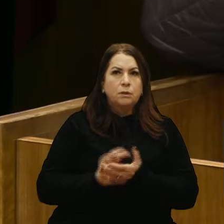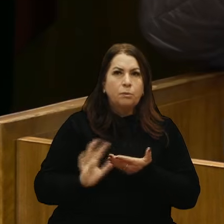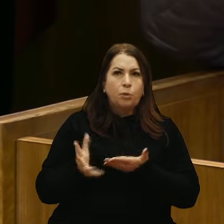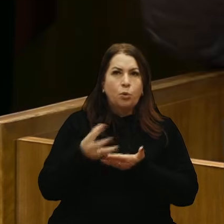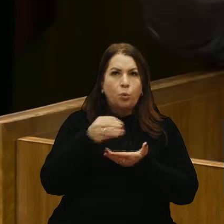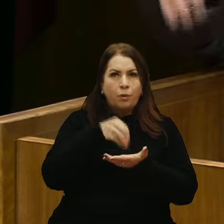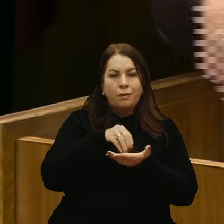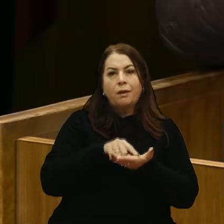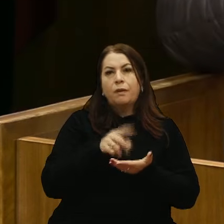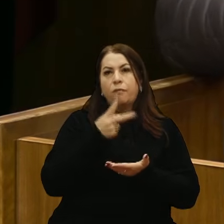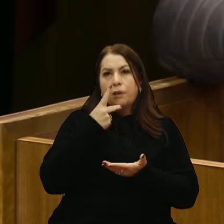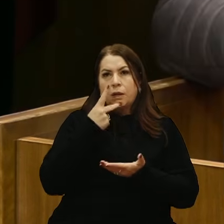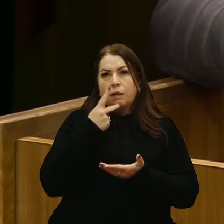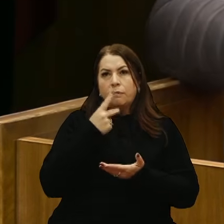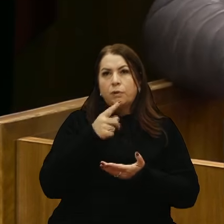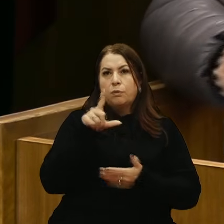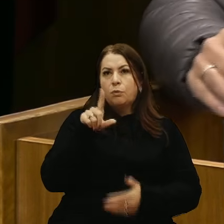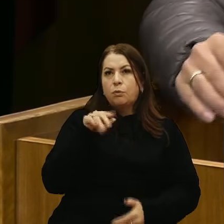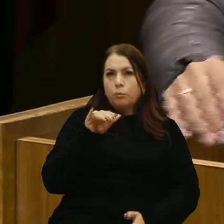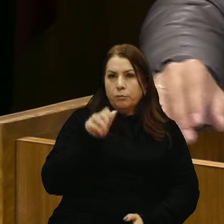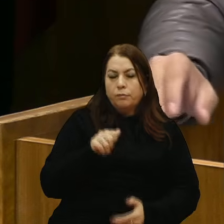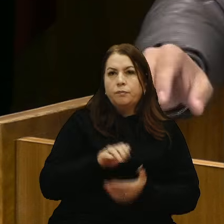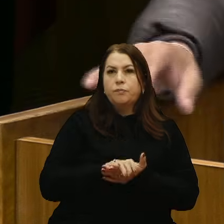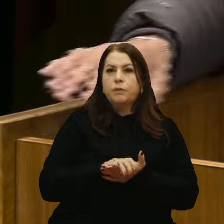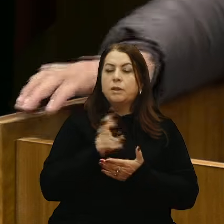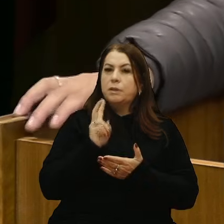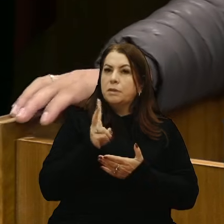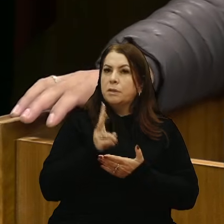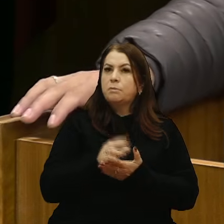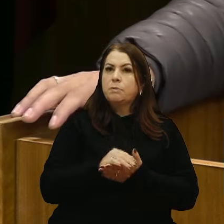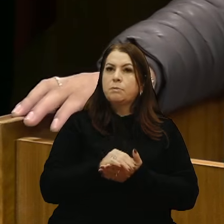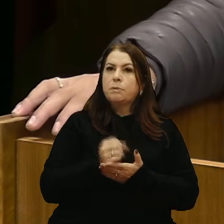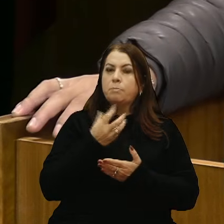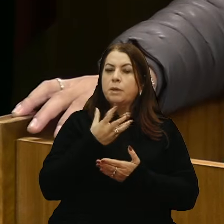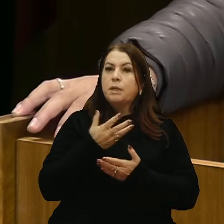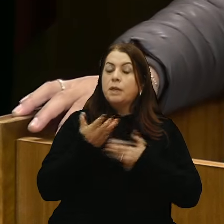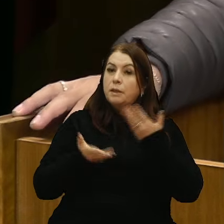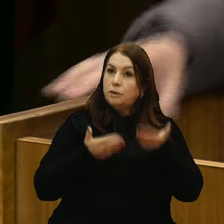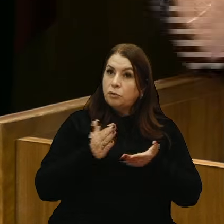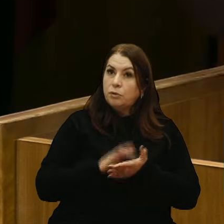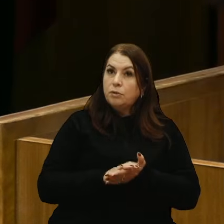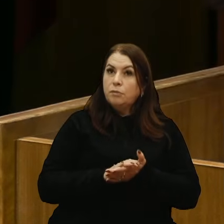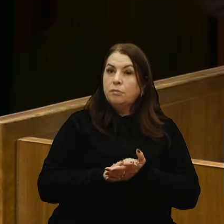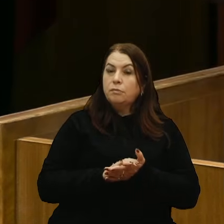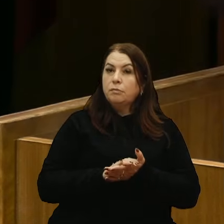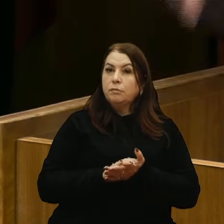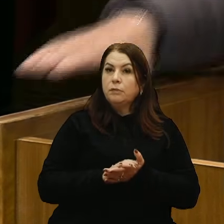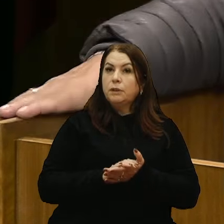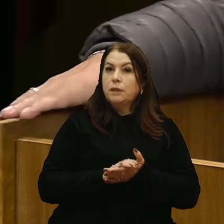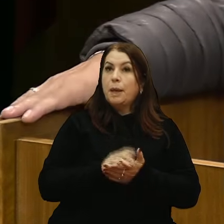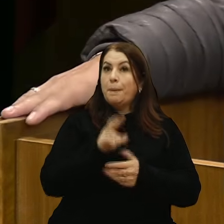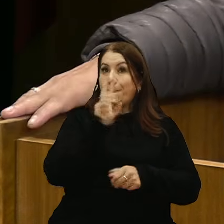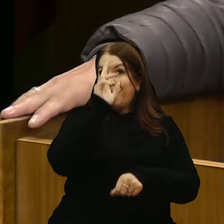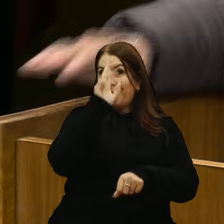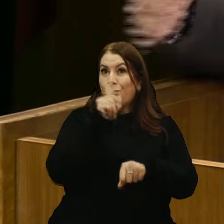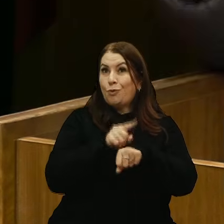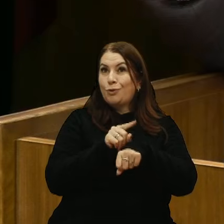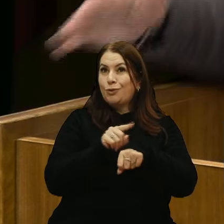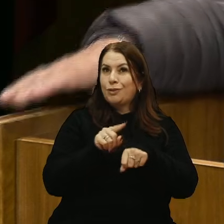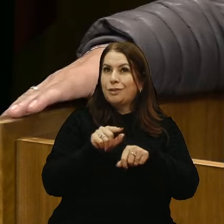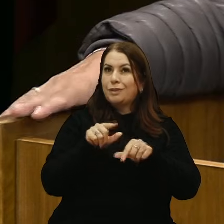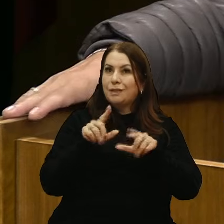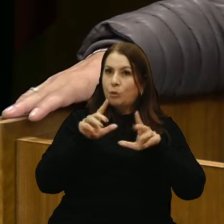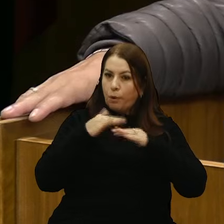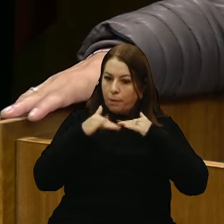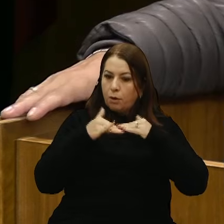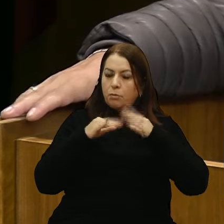Codeca, eu falava com o Lima, e sempre fui muito bem atendido e, tipo, meia-noite está lá o caminhão limpando e os